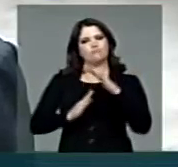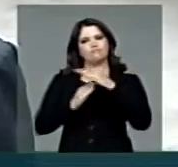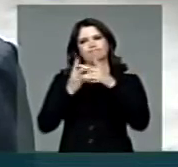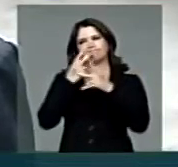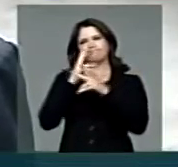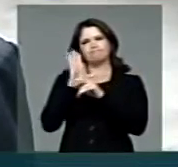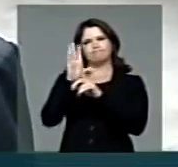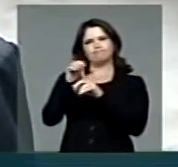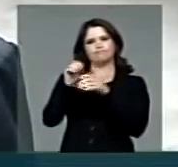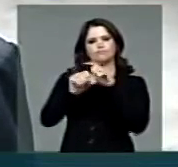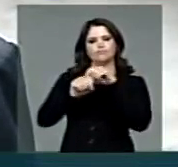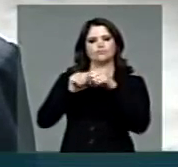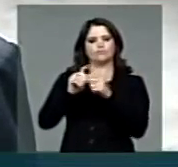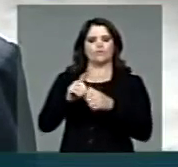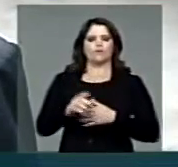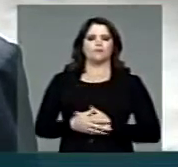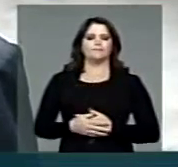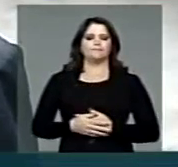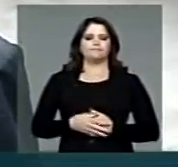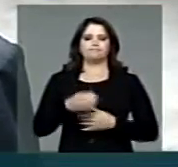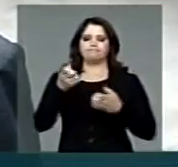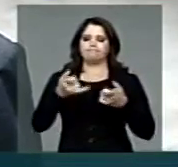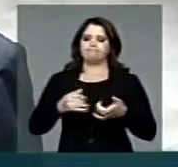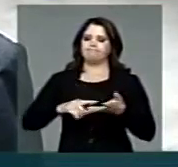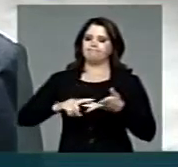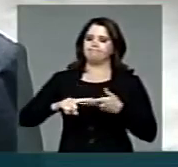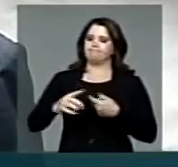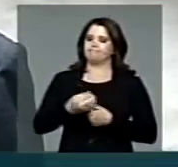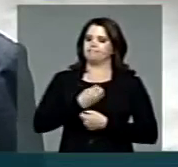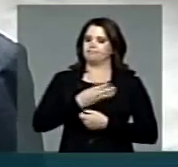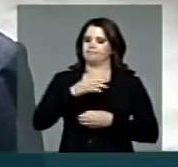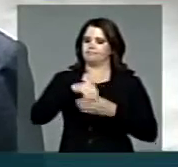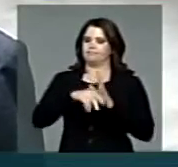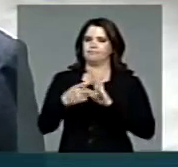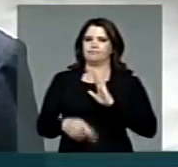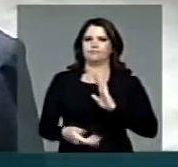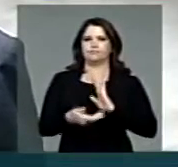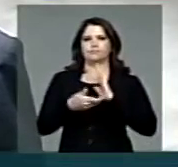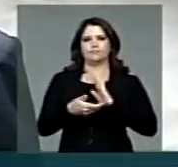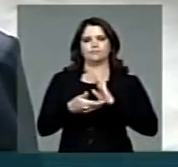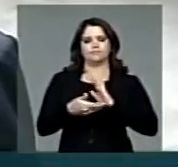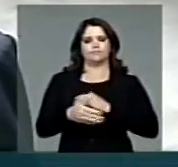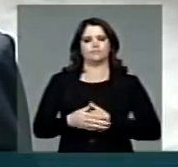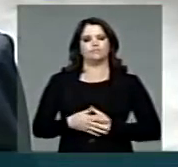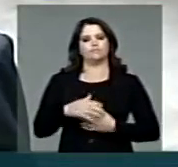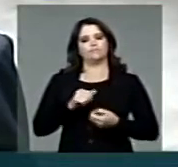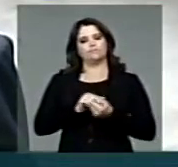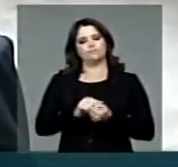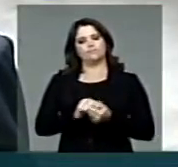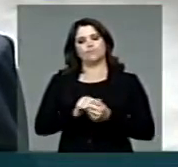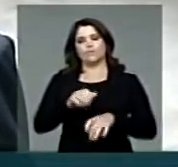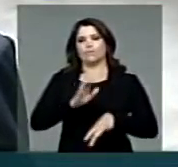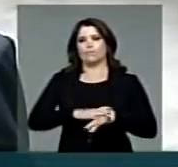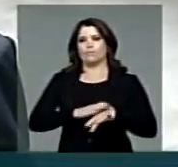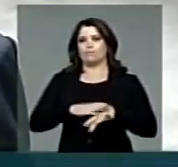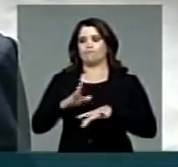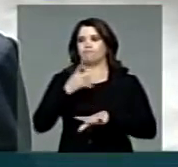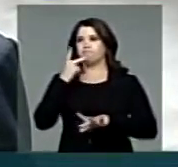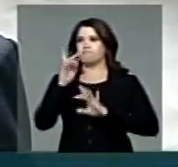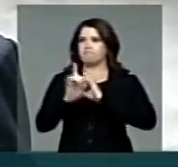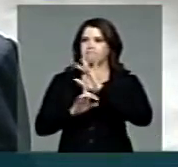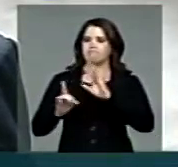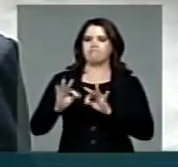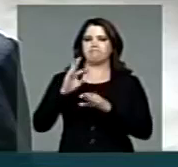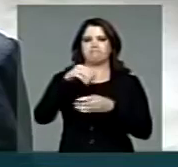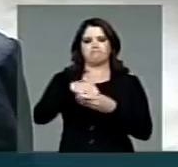aparteá-lo para destacar a circunstância de que, nesta casa, com ele convivi durante um dos momentos